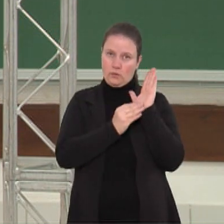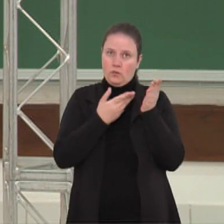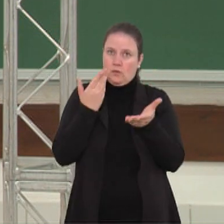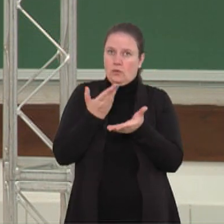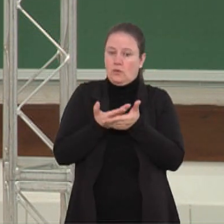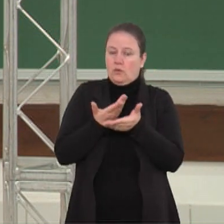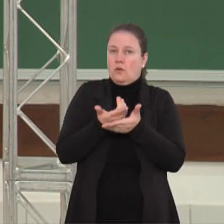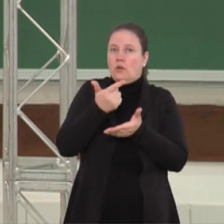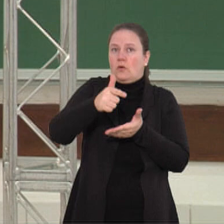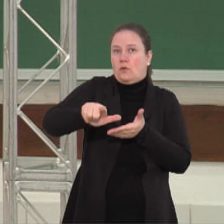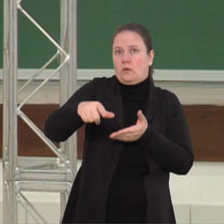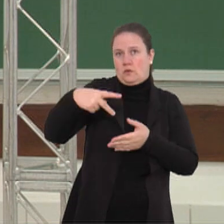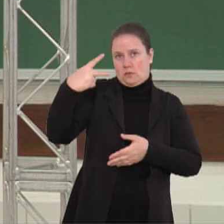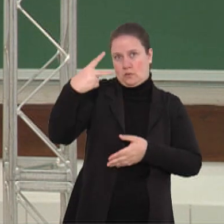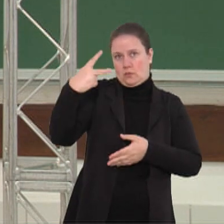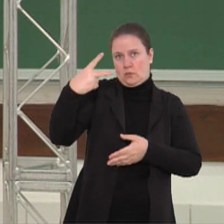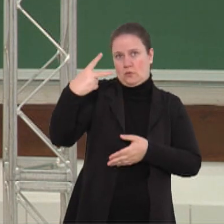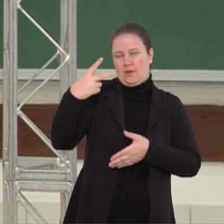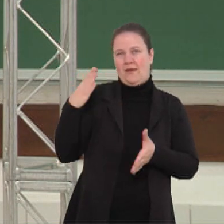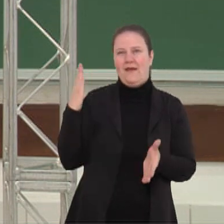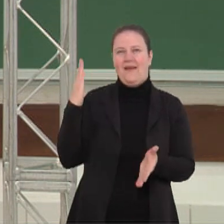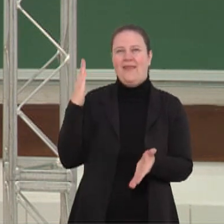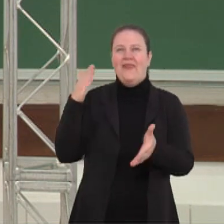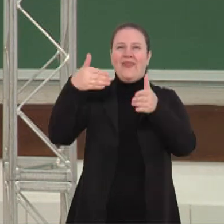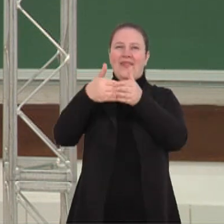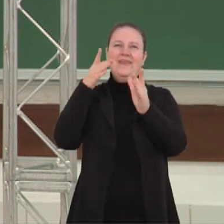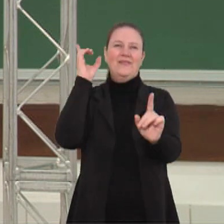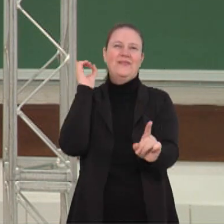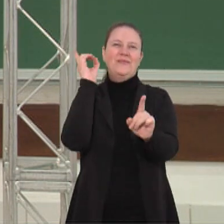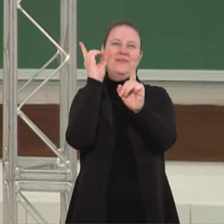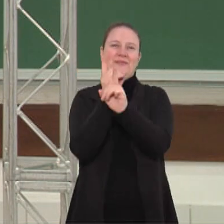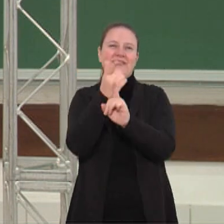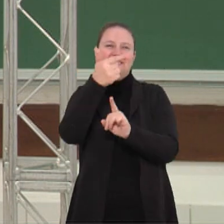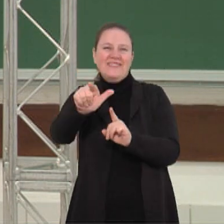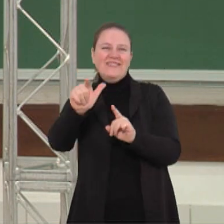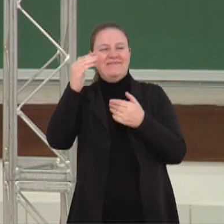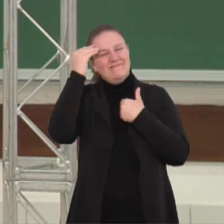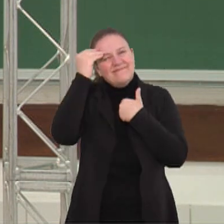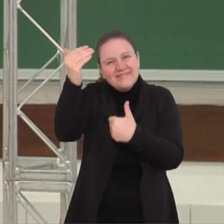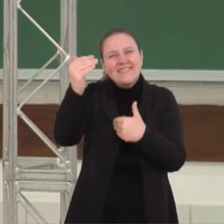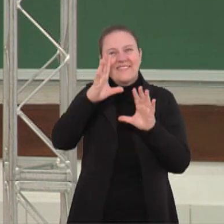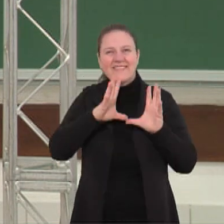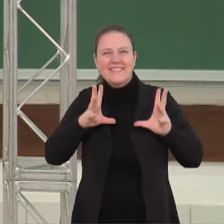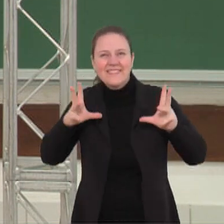de ideologia na aula 2. Até a próxima, então. Muito obrigado.